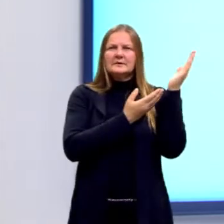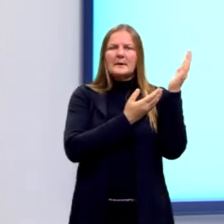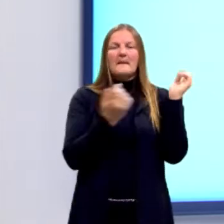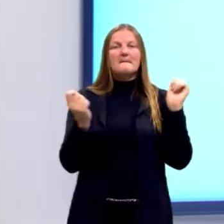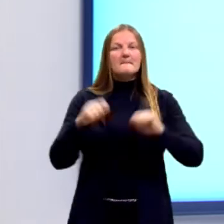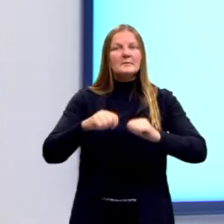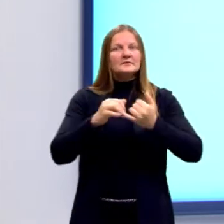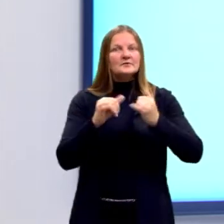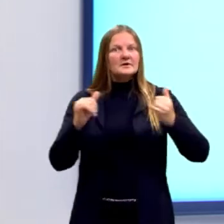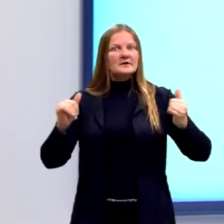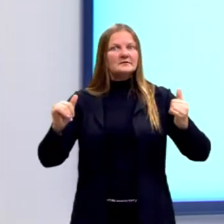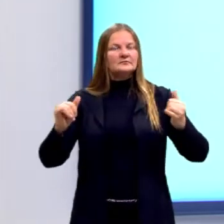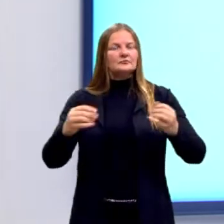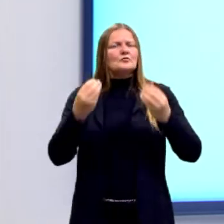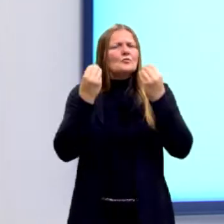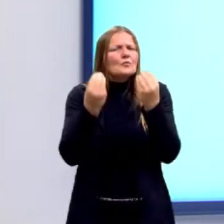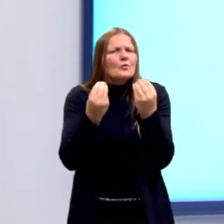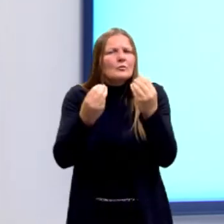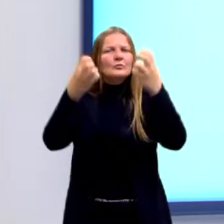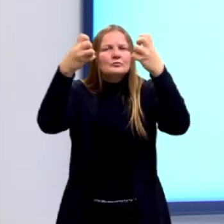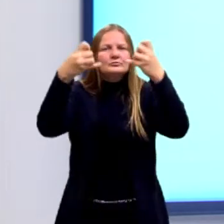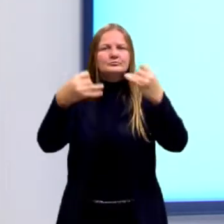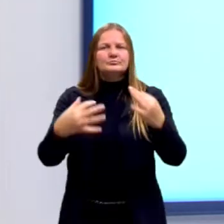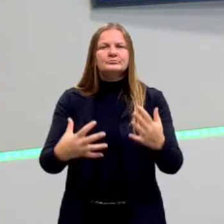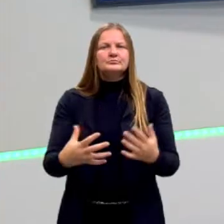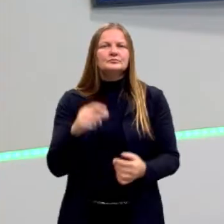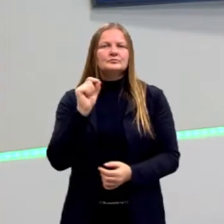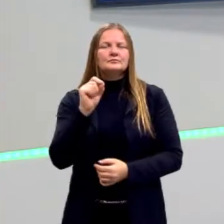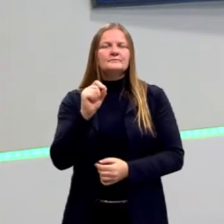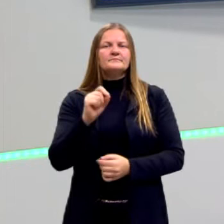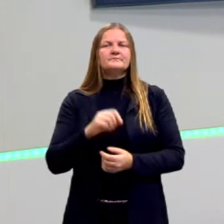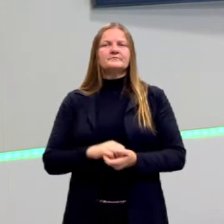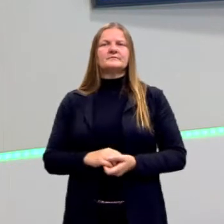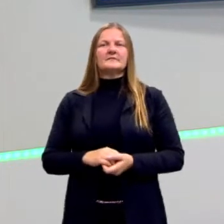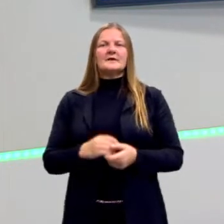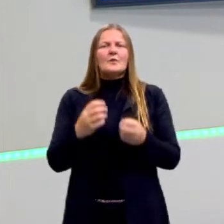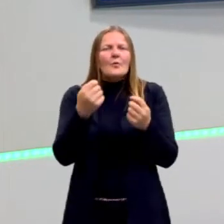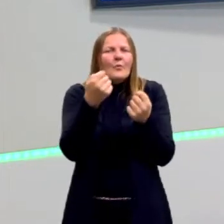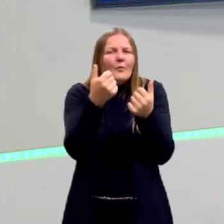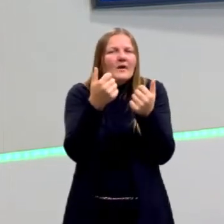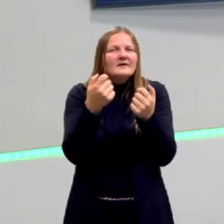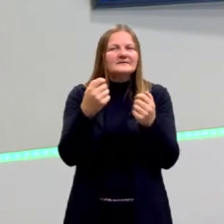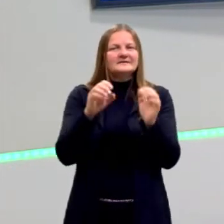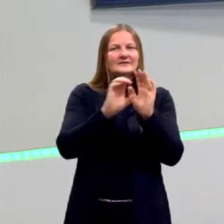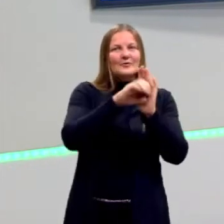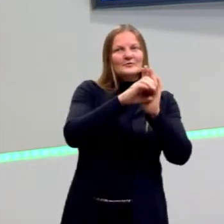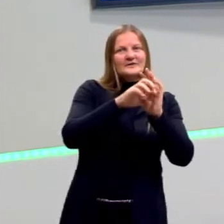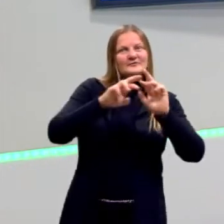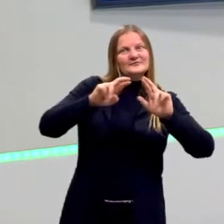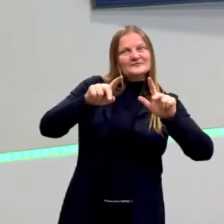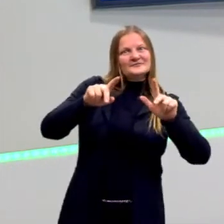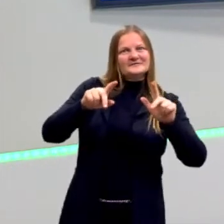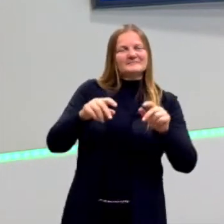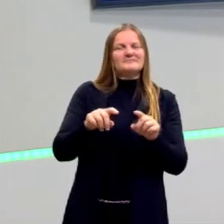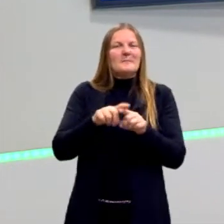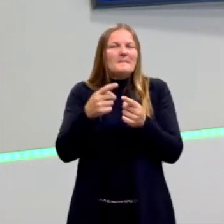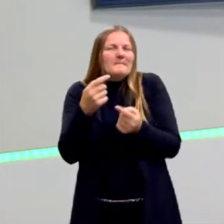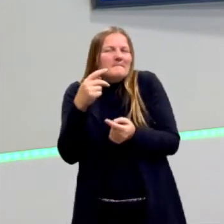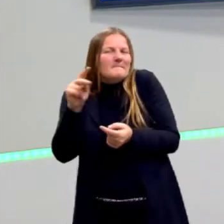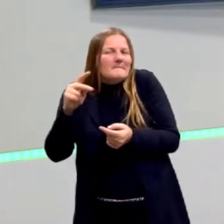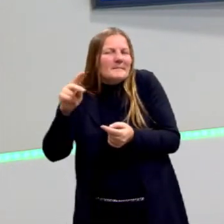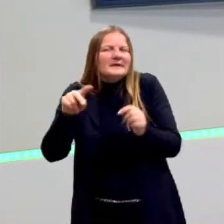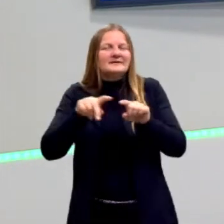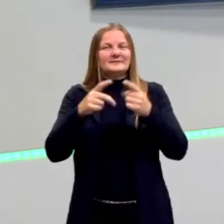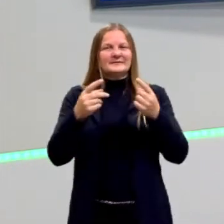Mas e o potencial elétrico tá os nomes São muito parecidos né mas são coisas diferentes a gente vai ver é